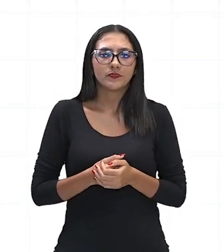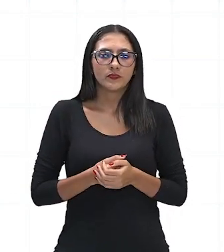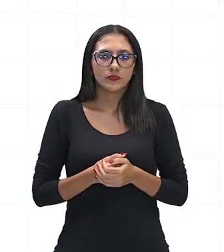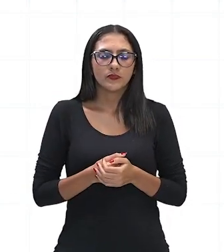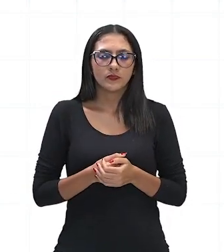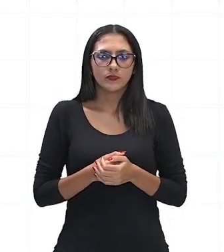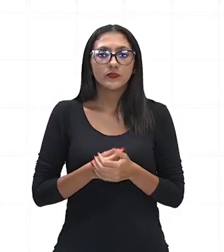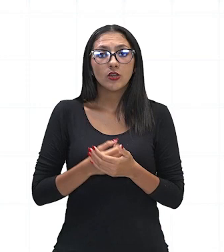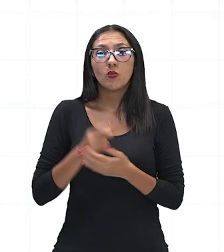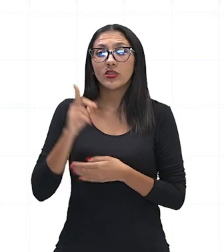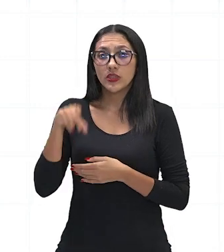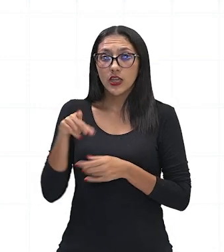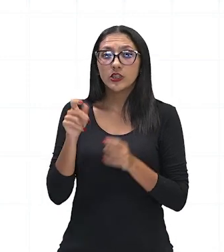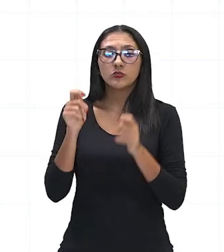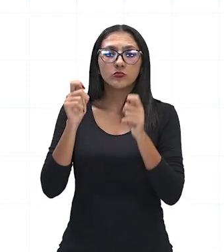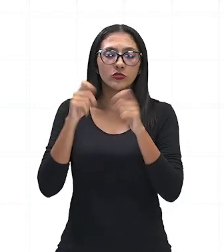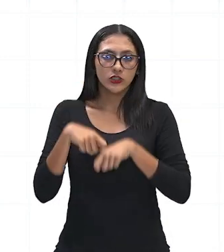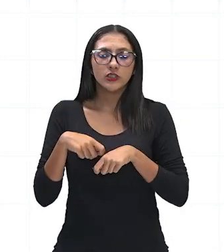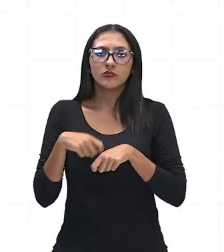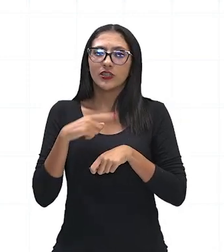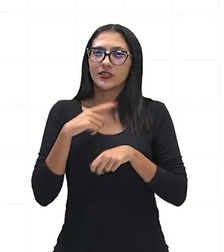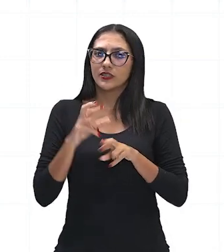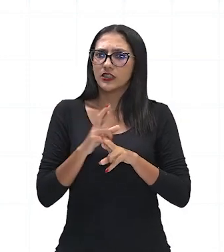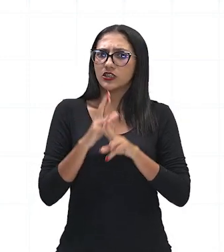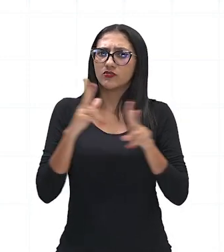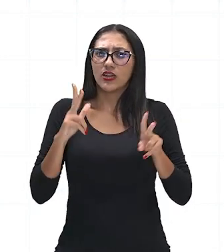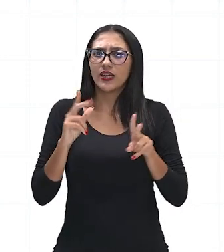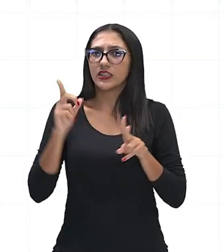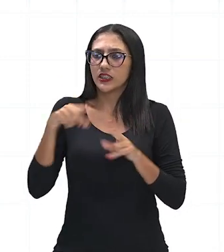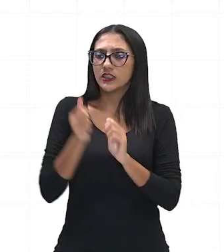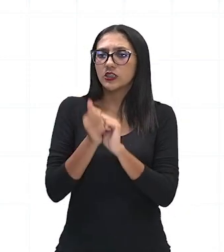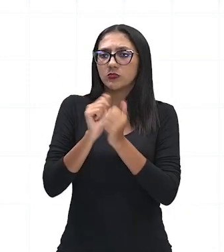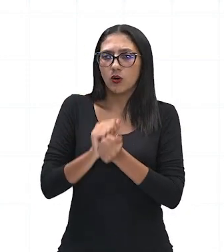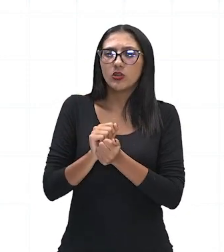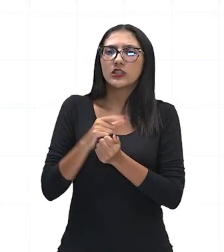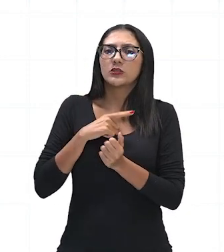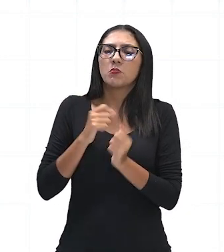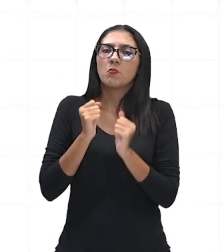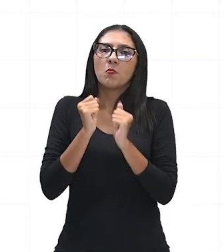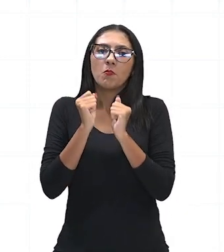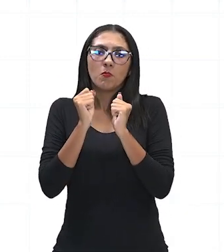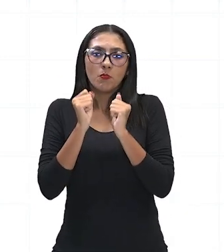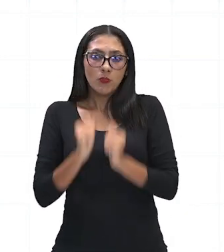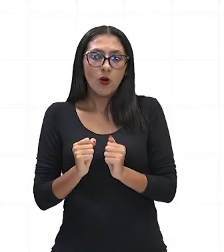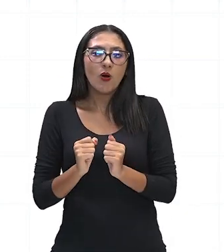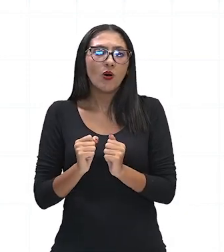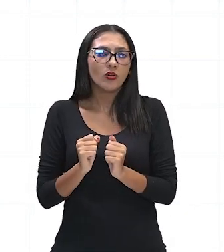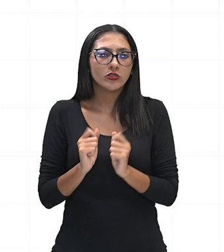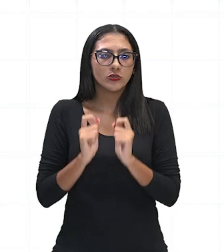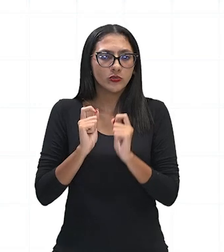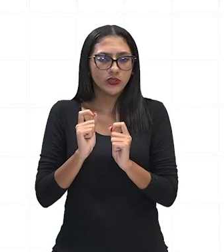no caso, diferente do futebol brasileiro, no caso do rugby, é permitido que o jogador